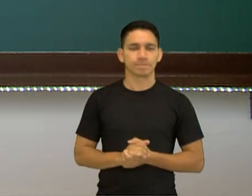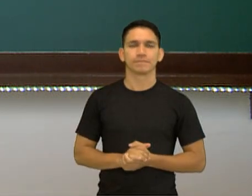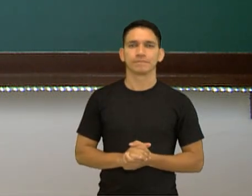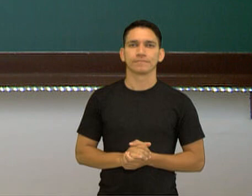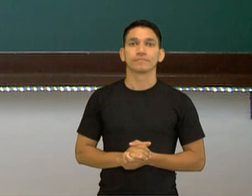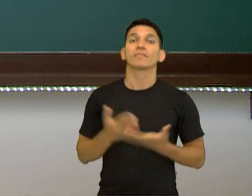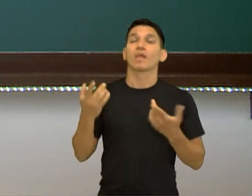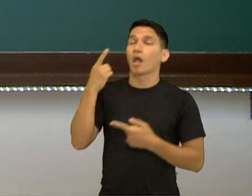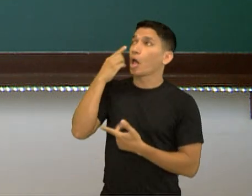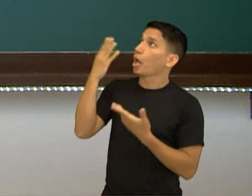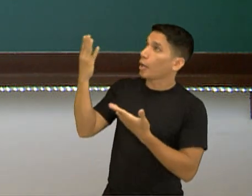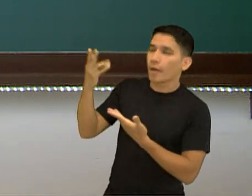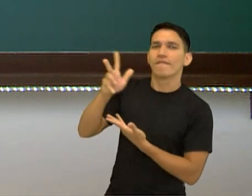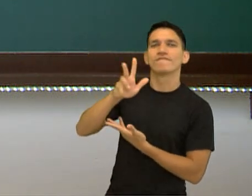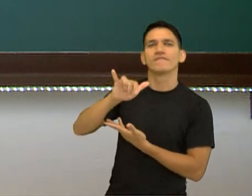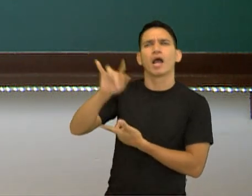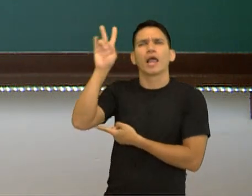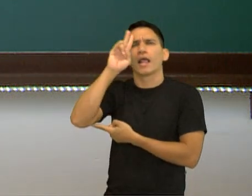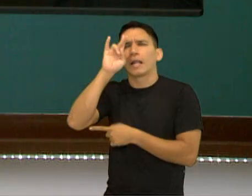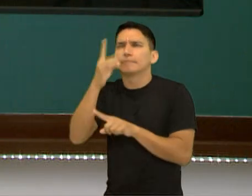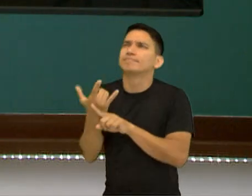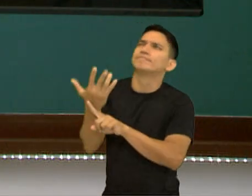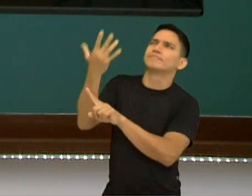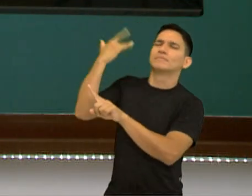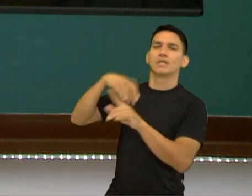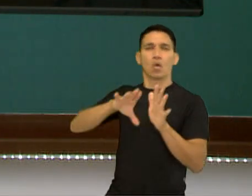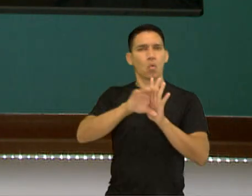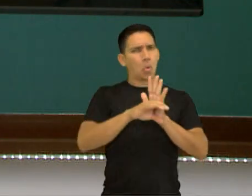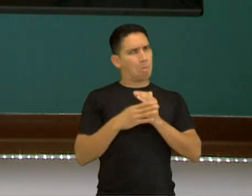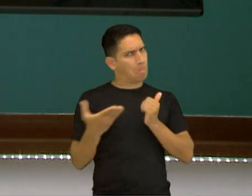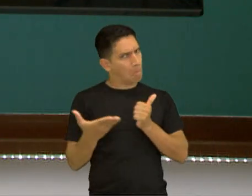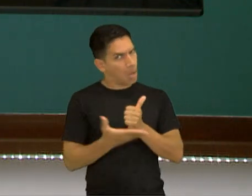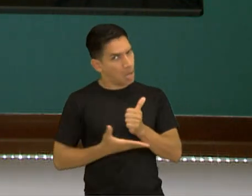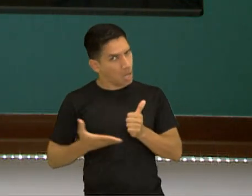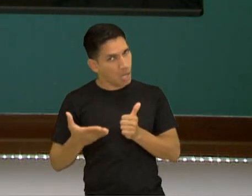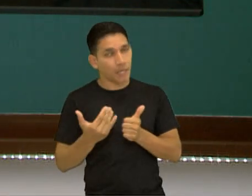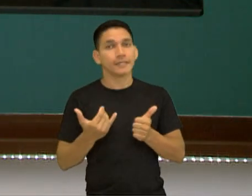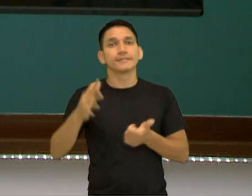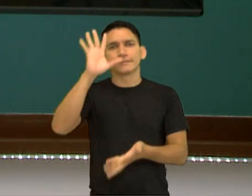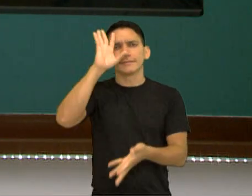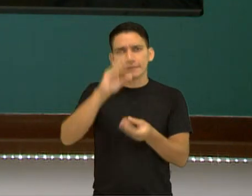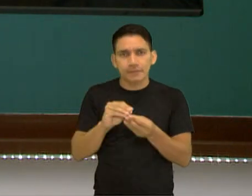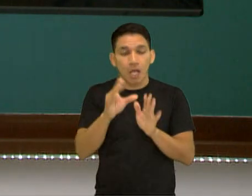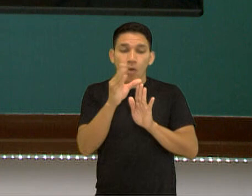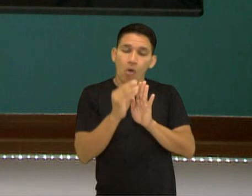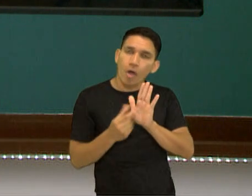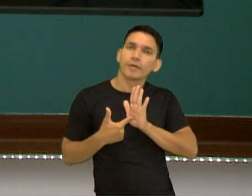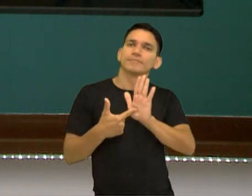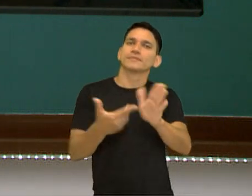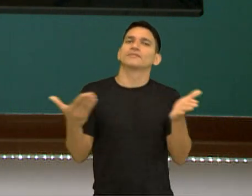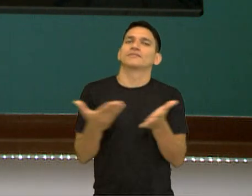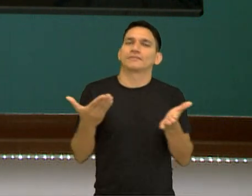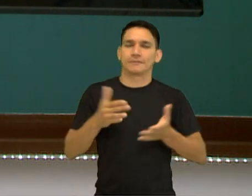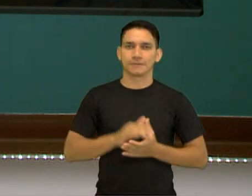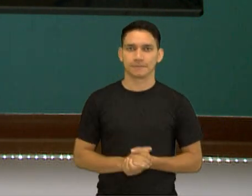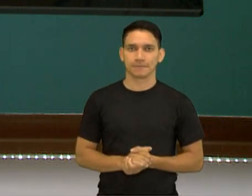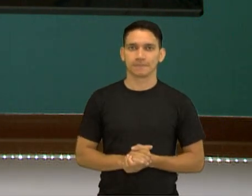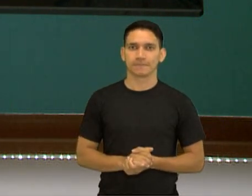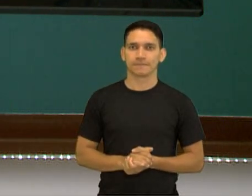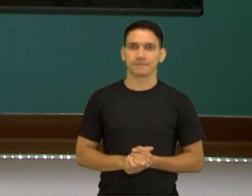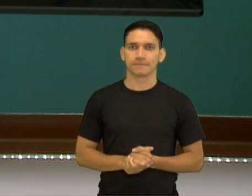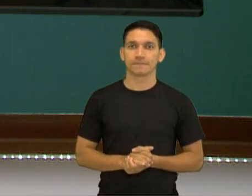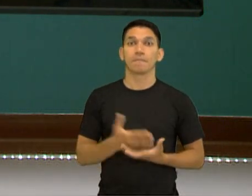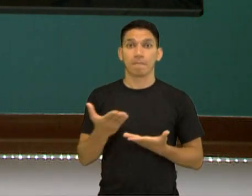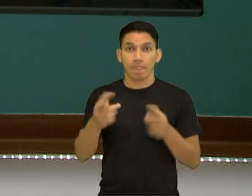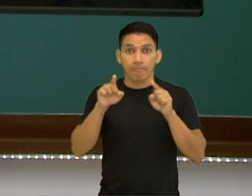E agora a gente vai rever alguns conceitos básicos para o entendimento dos conteúdos que serão apresentados na aula de hoje.